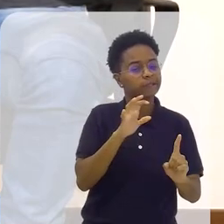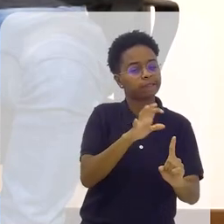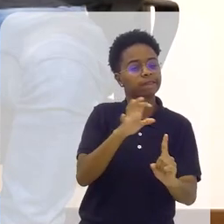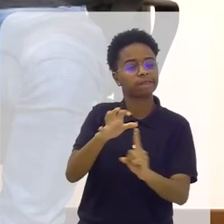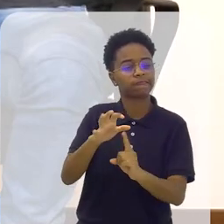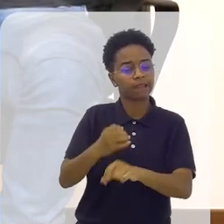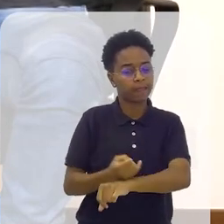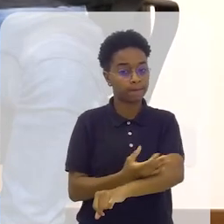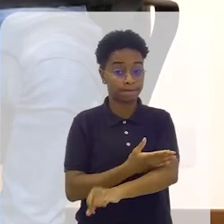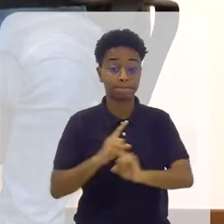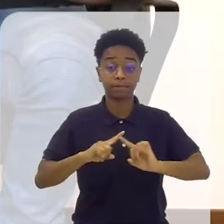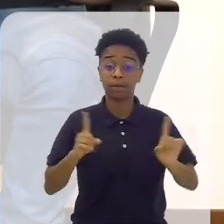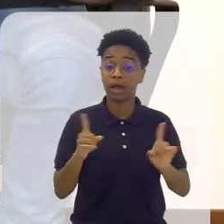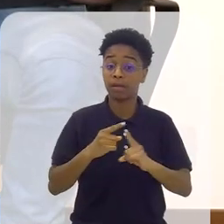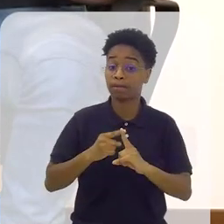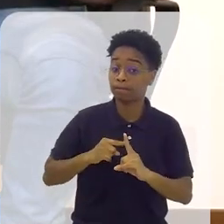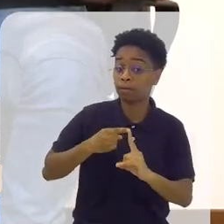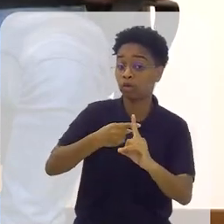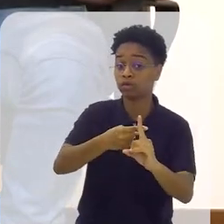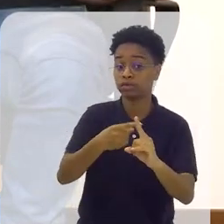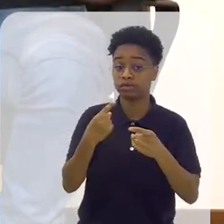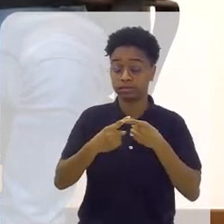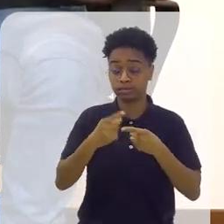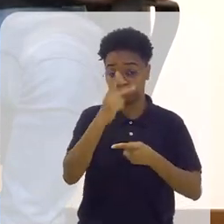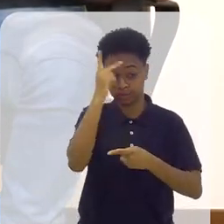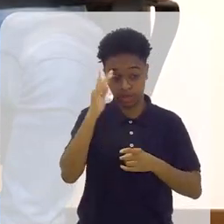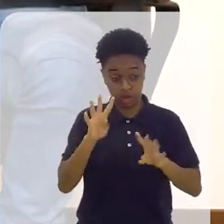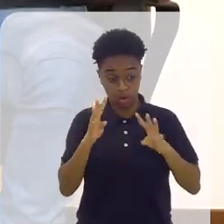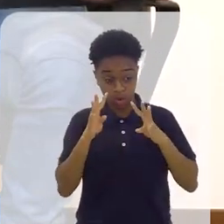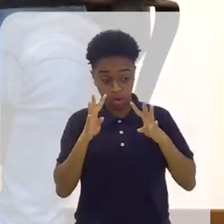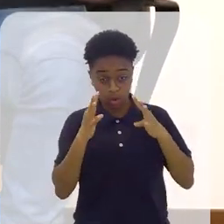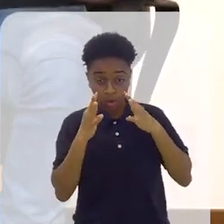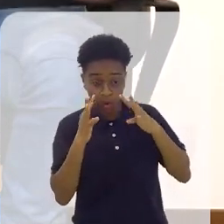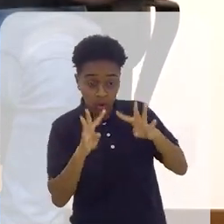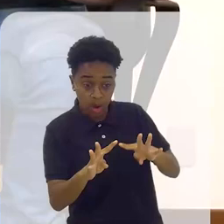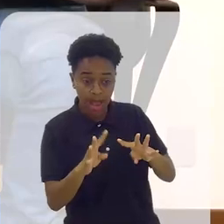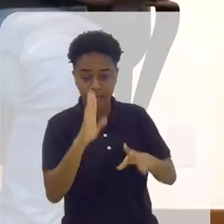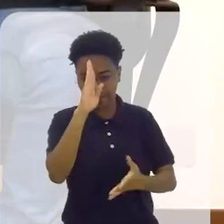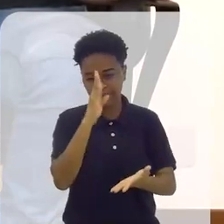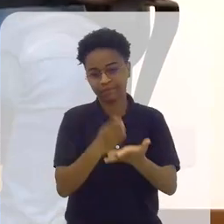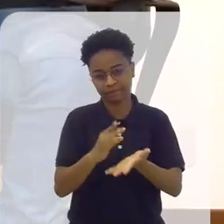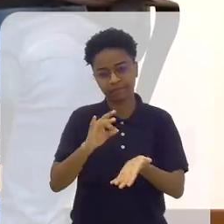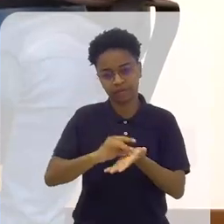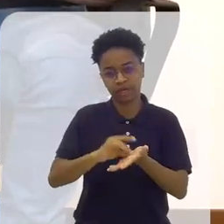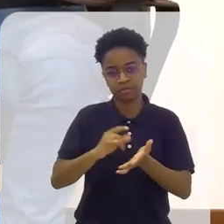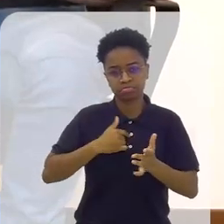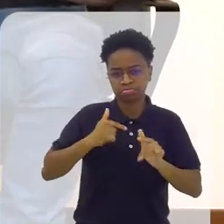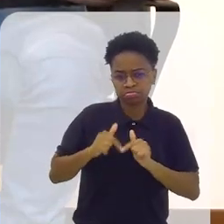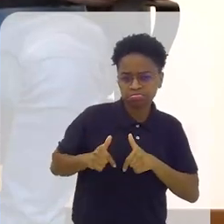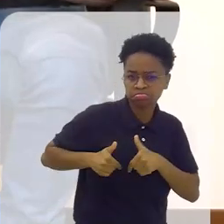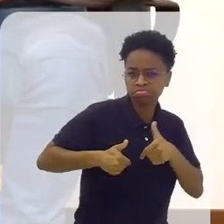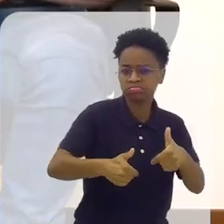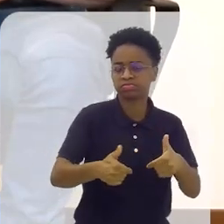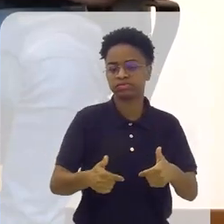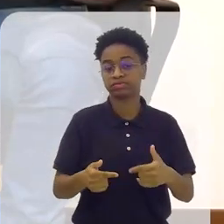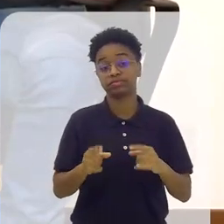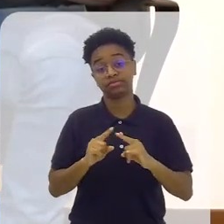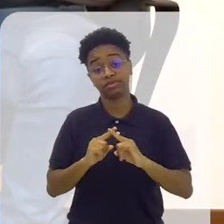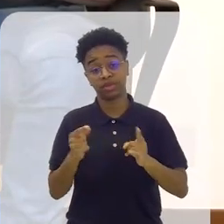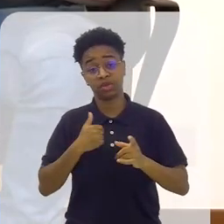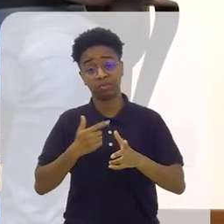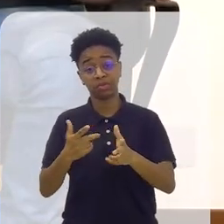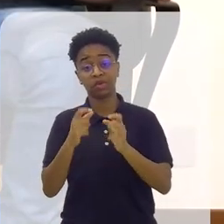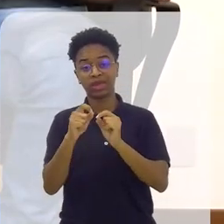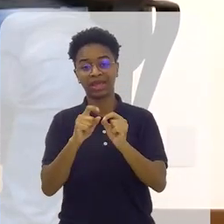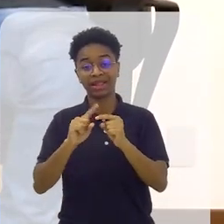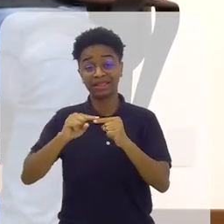forma positiva, né? A pessoa vai olhar, vai tipo, acreditar que eu realmente estou fazendo aquilo. E contanto assim,